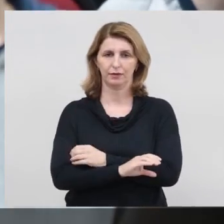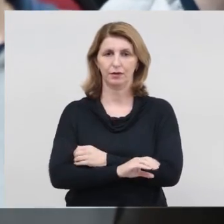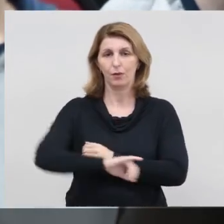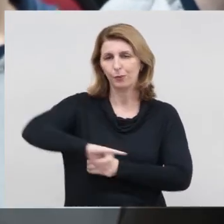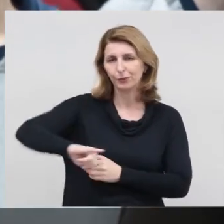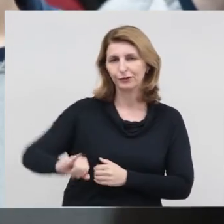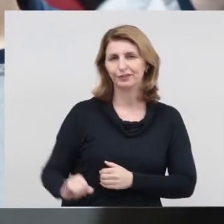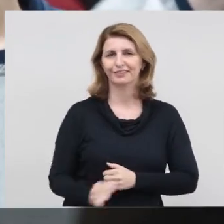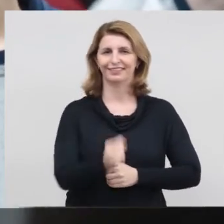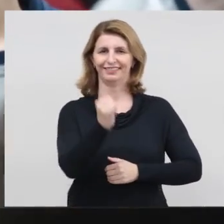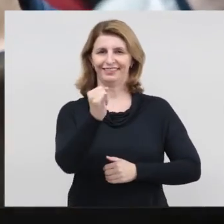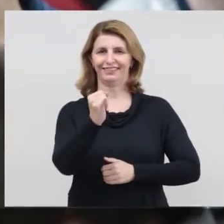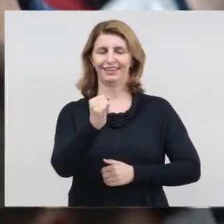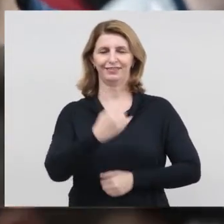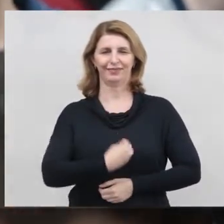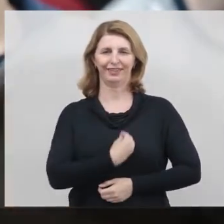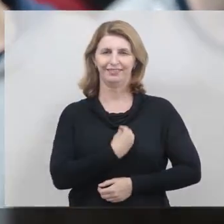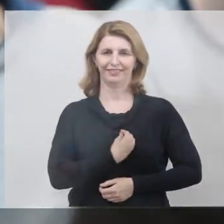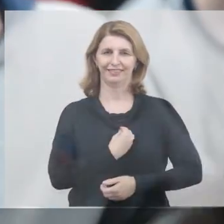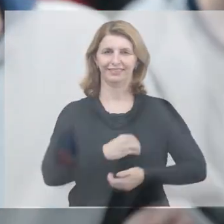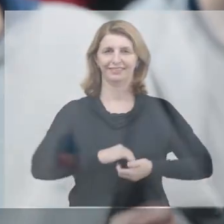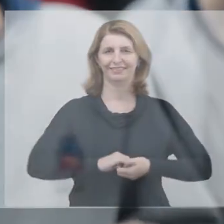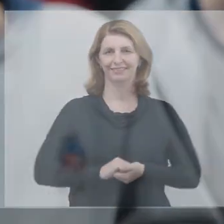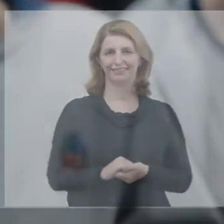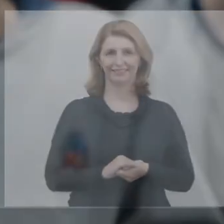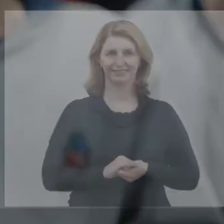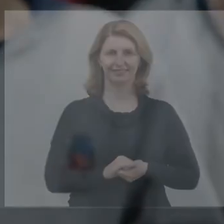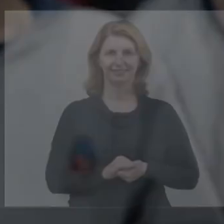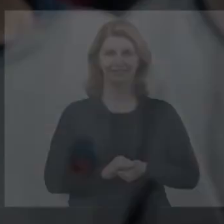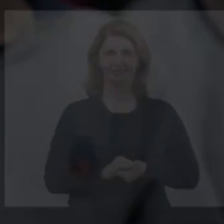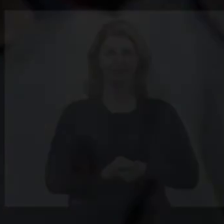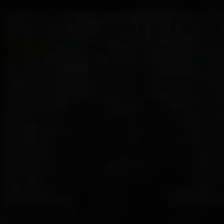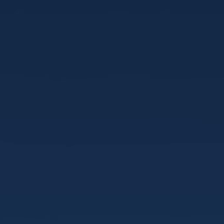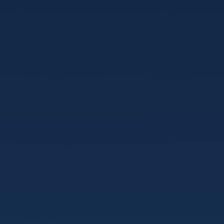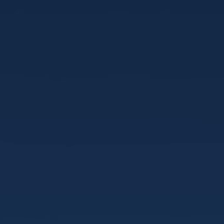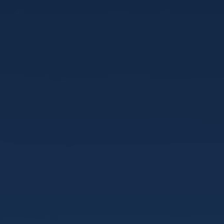uma oportunidade para a vida